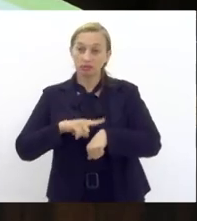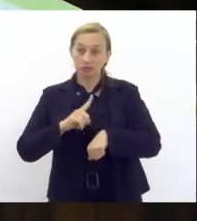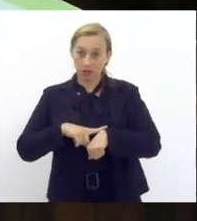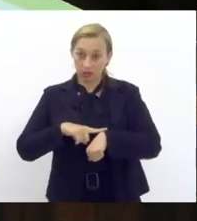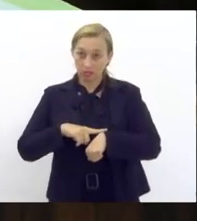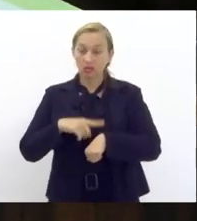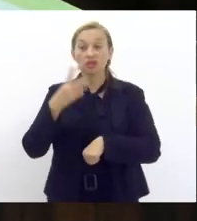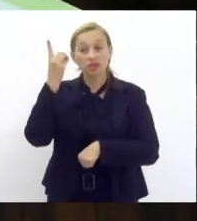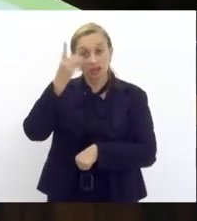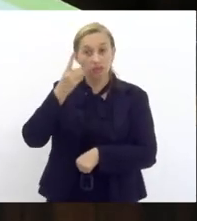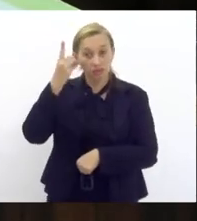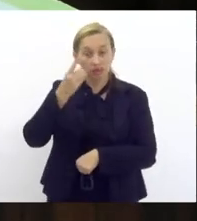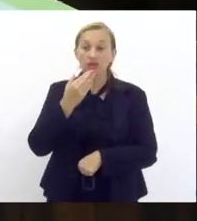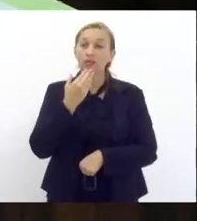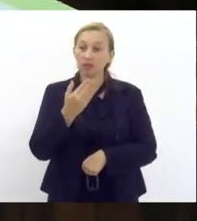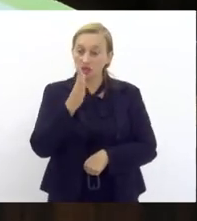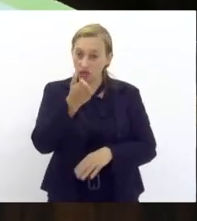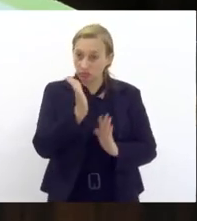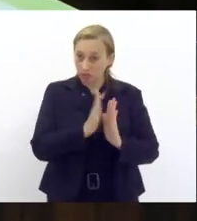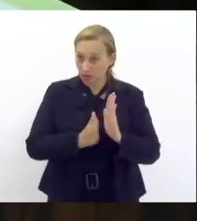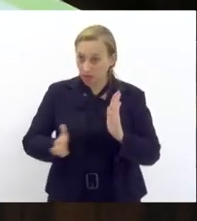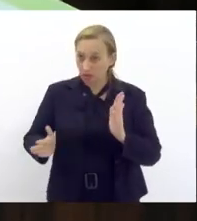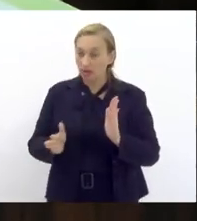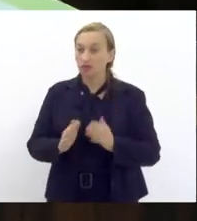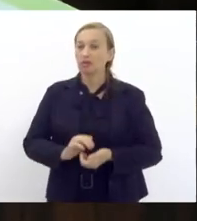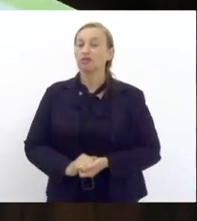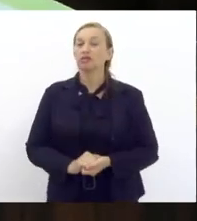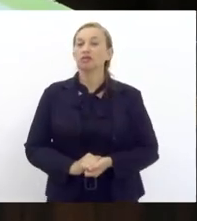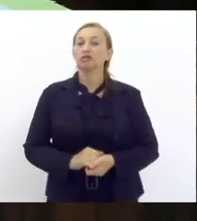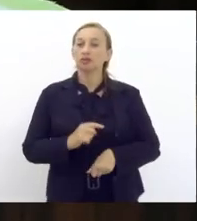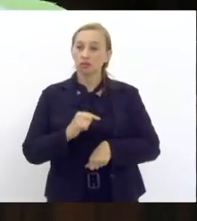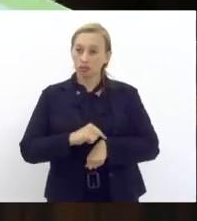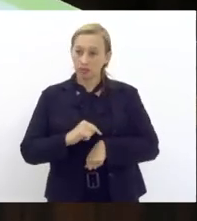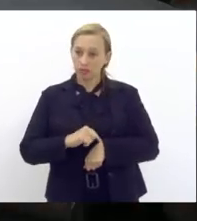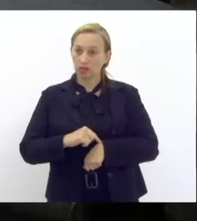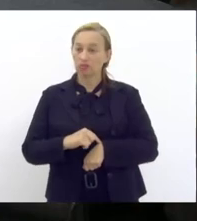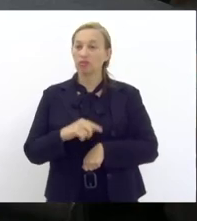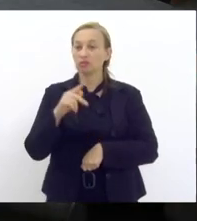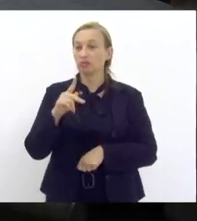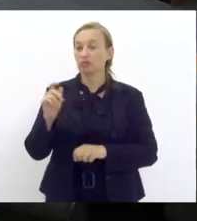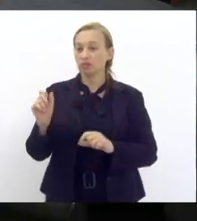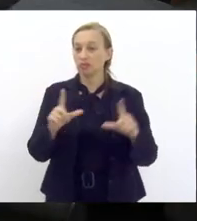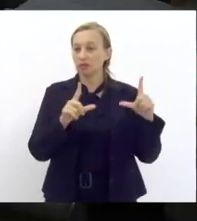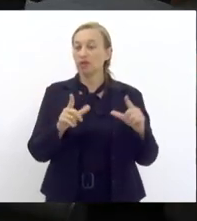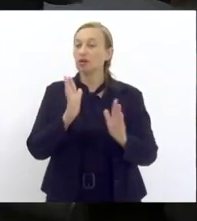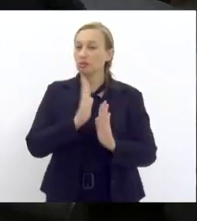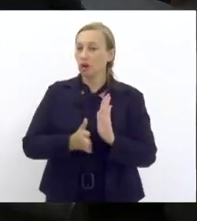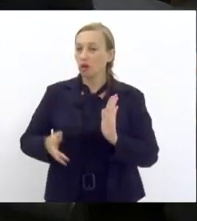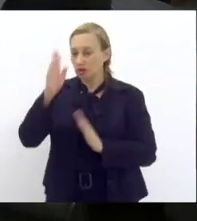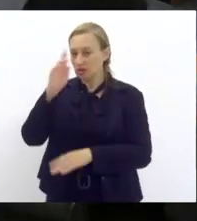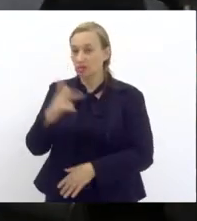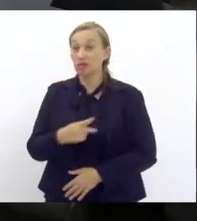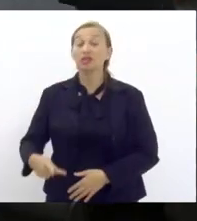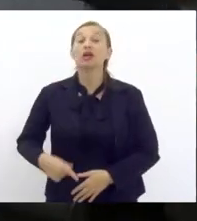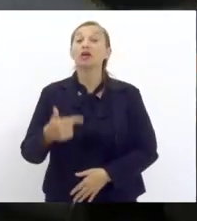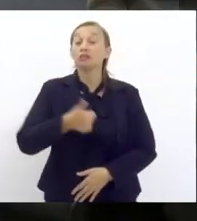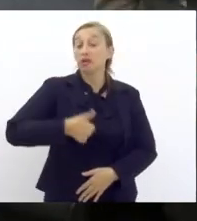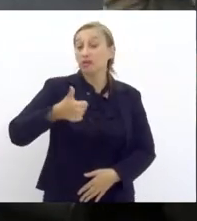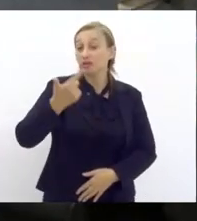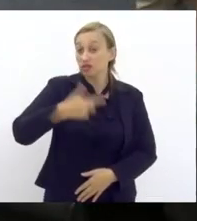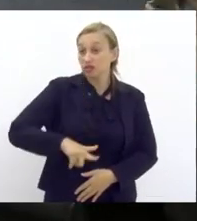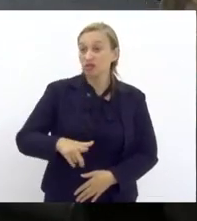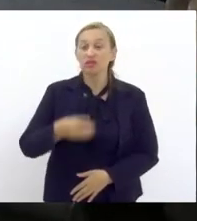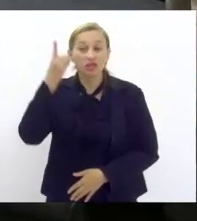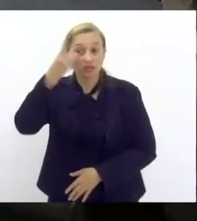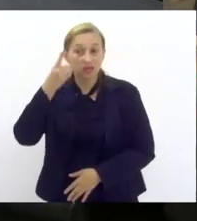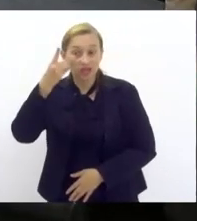o deputado também está pedindo pela ordem, vou disponibilizar dentro do tempo que está no painel. Pela ordem, presidente. Primeiro, mais uma vez, deputada